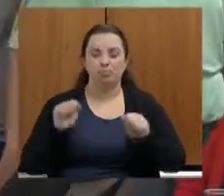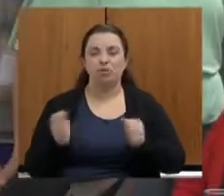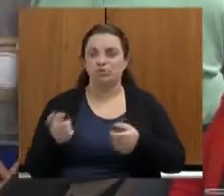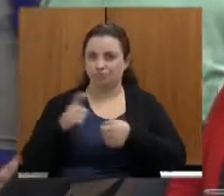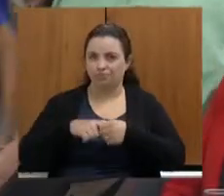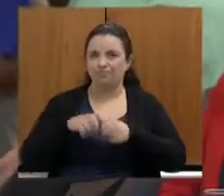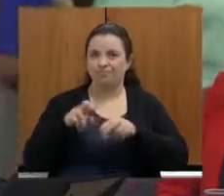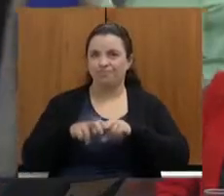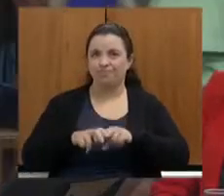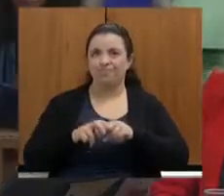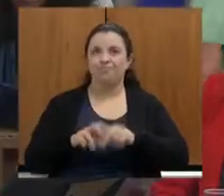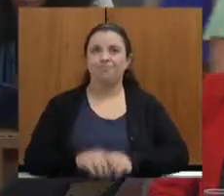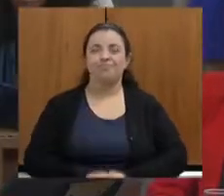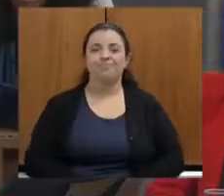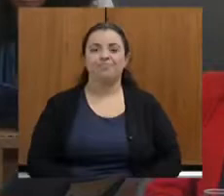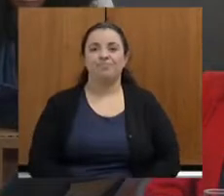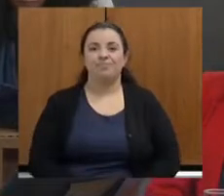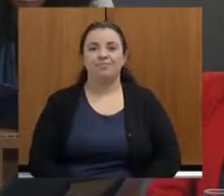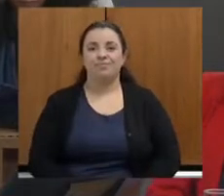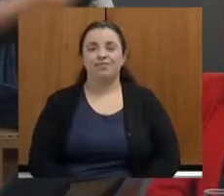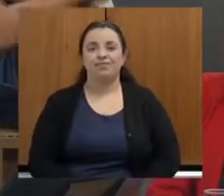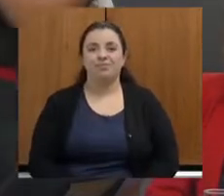obrigado a